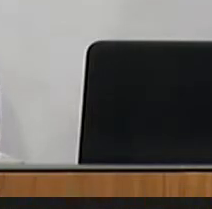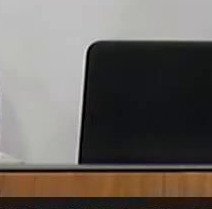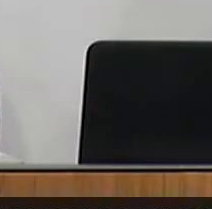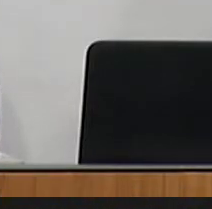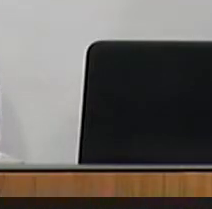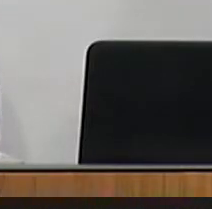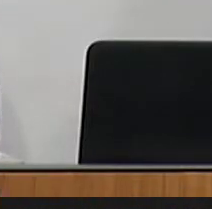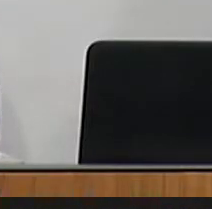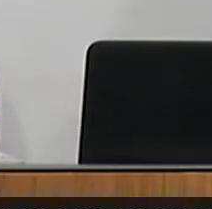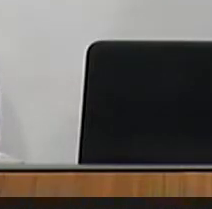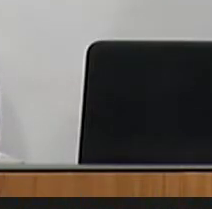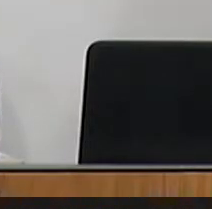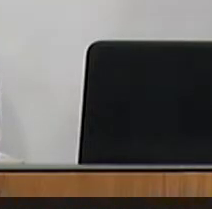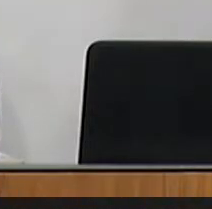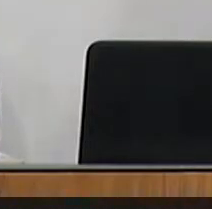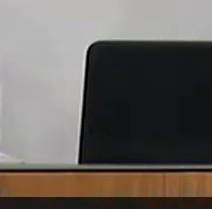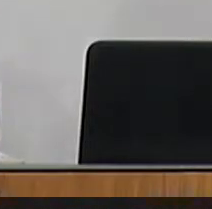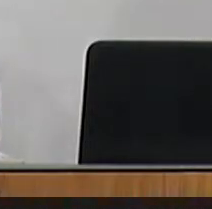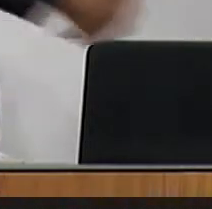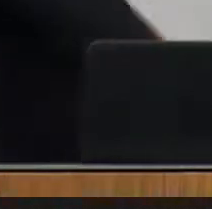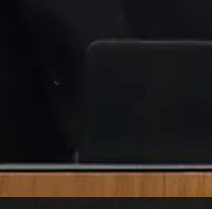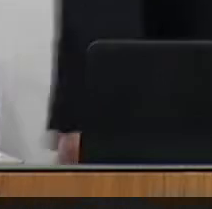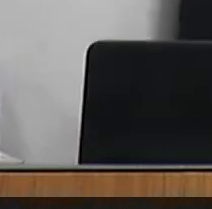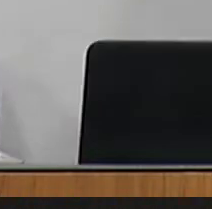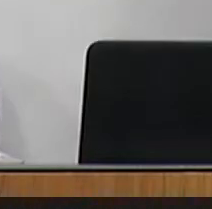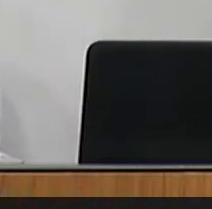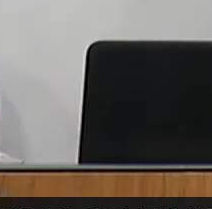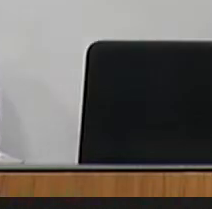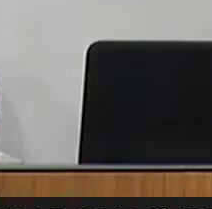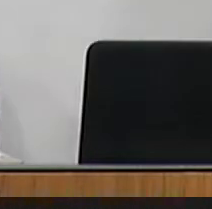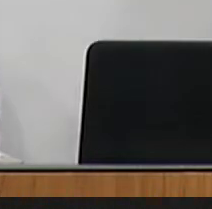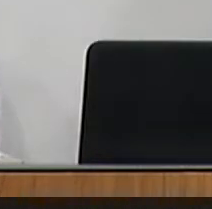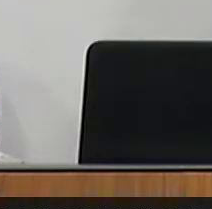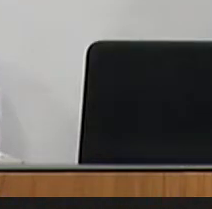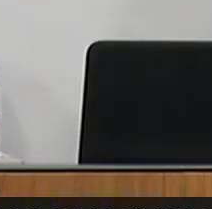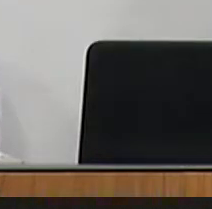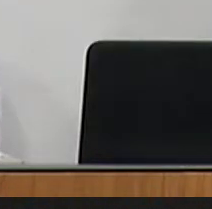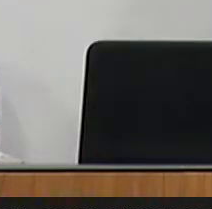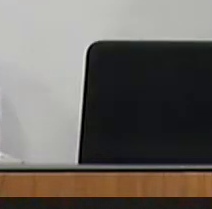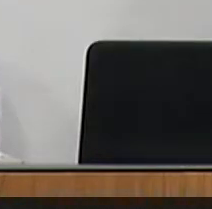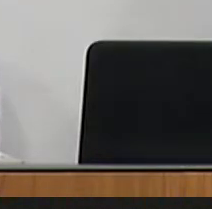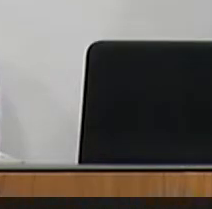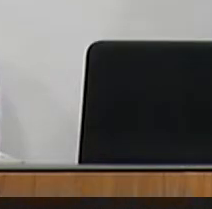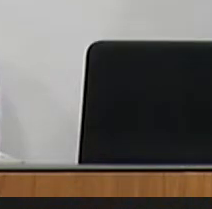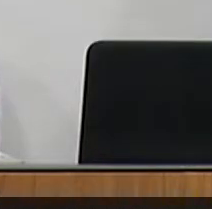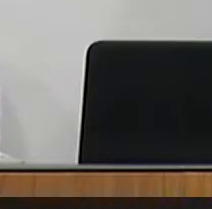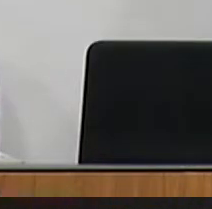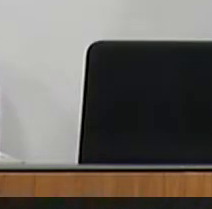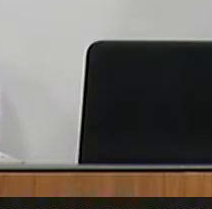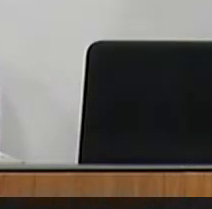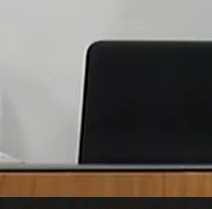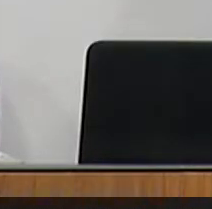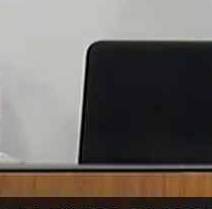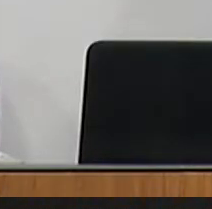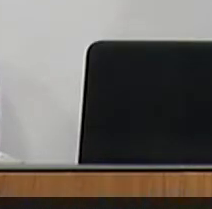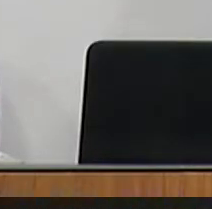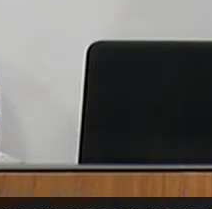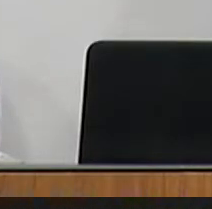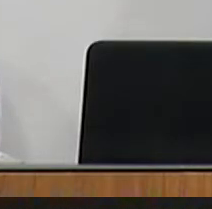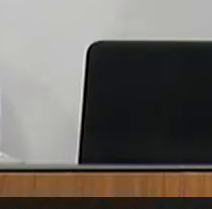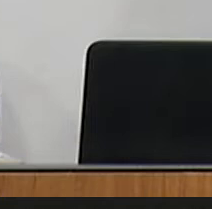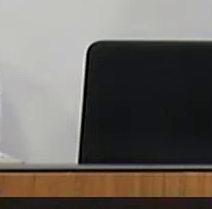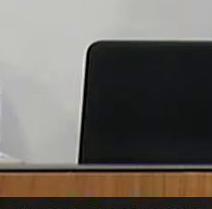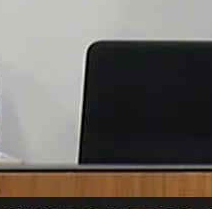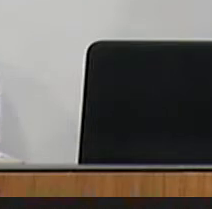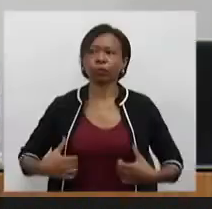Comped, Roberto, obrigado aí pela fala, Roberto Carlos. A campainha aqui não está funcionando, então eu vou sempre,